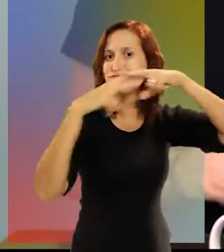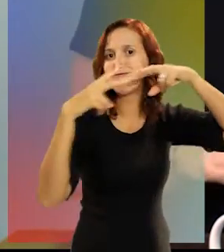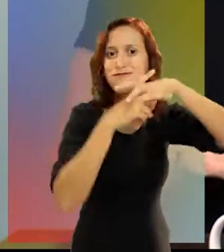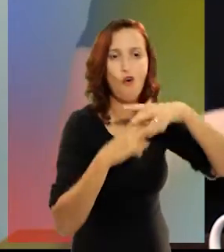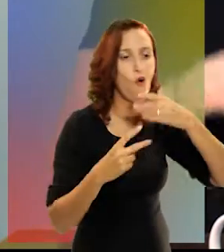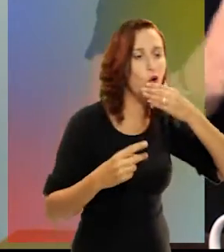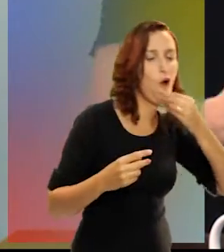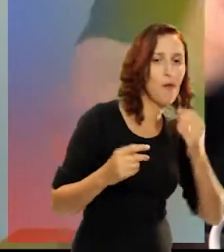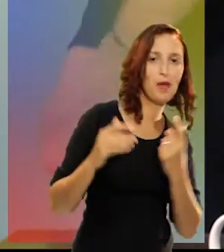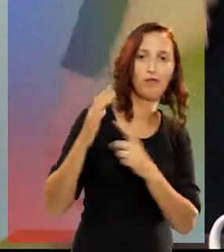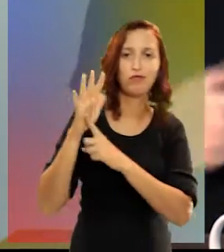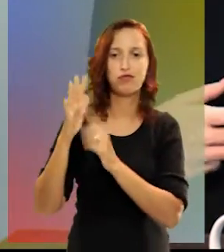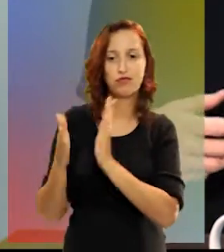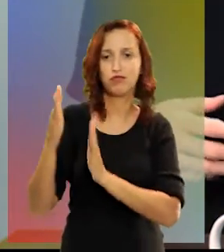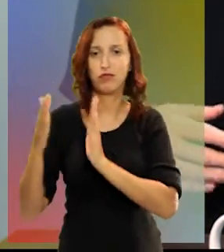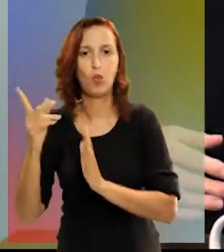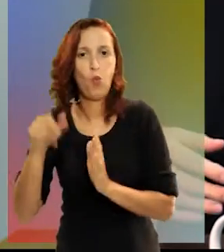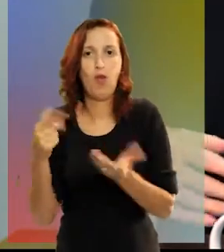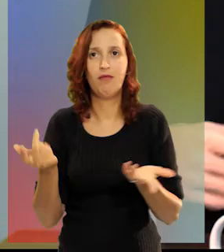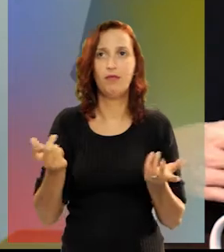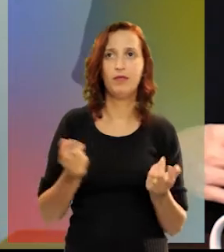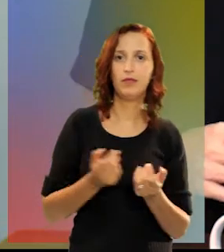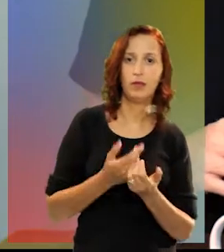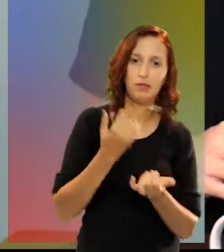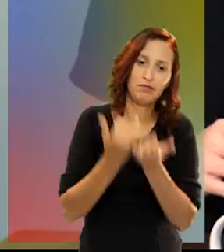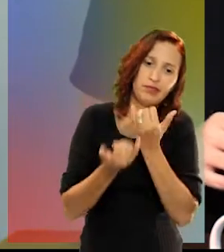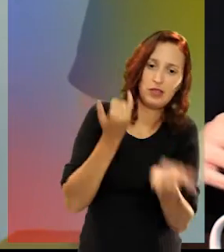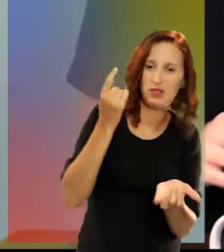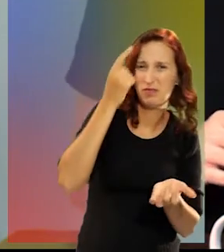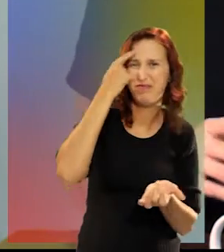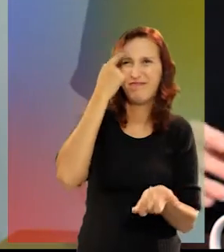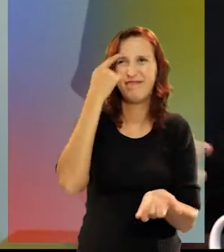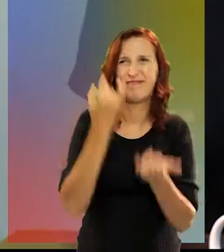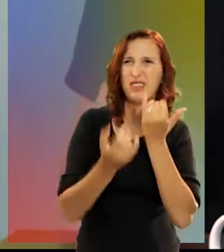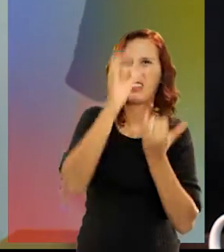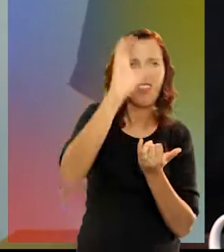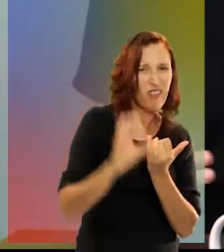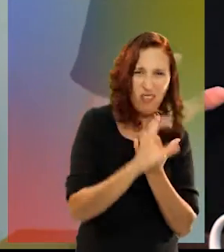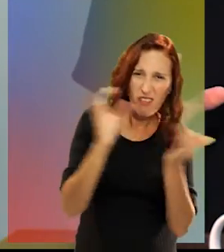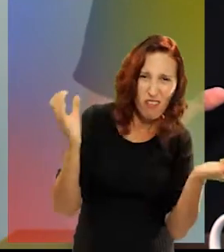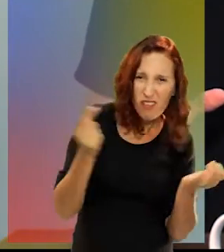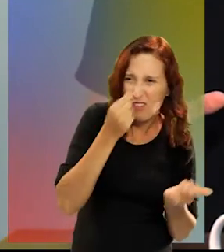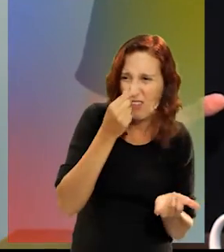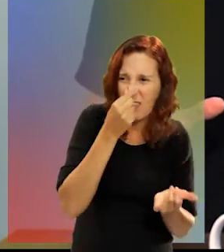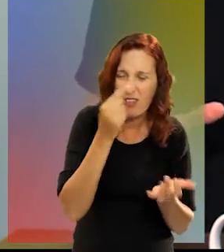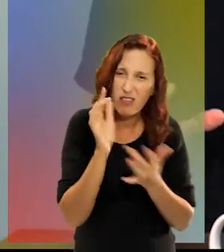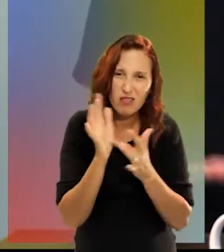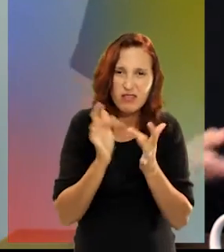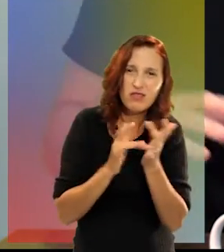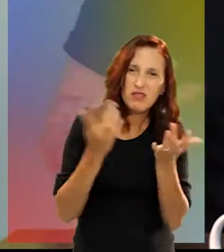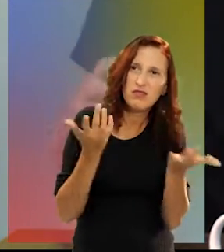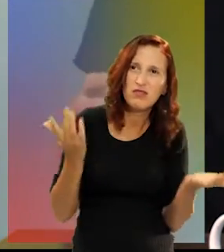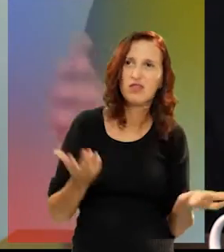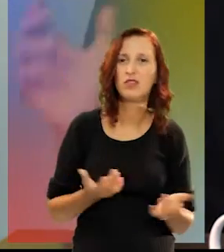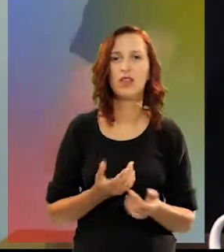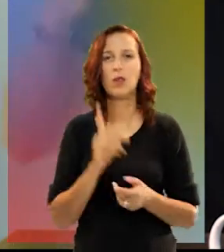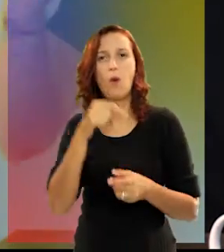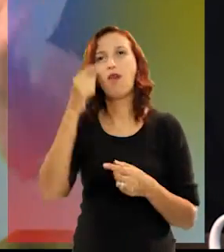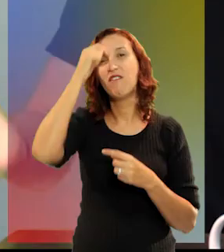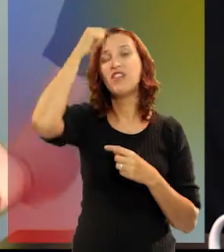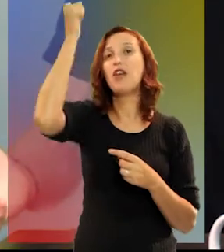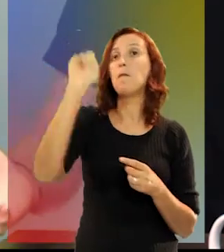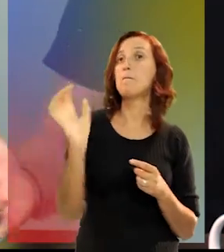coisa acaba tomando uma proporção e destrói ela. Que é uma ideia meio maniqueísta cristã, meio boboca. A gente não pode querer inventar uma coisa que